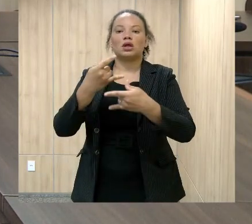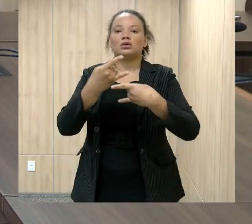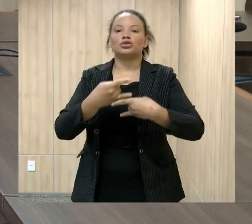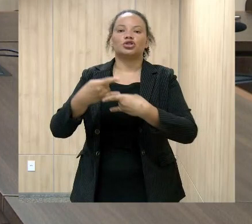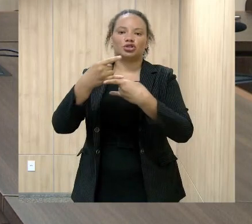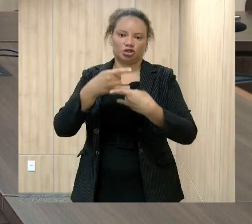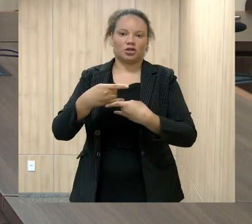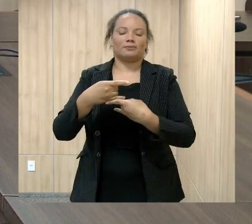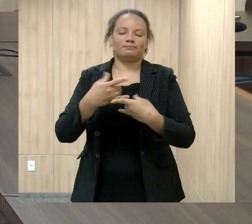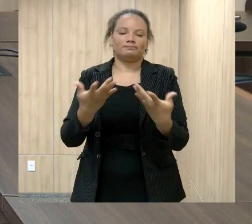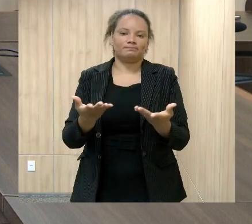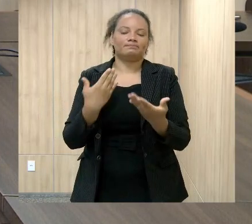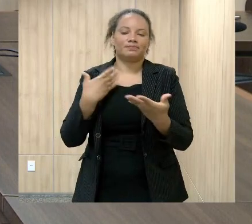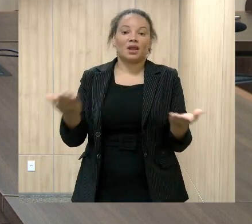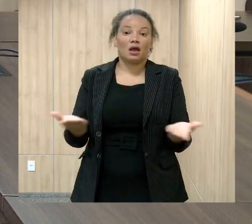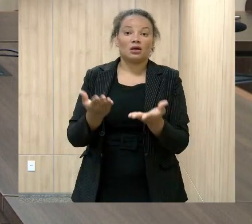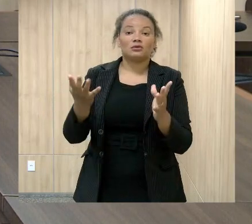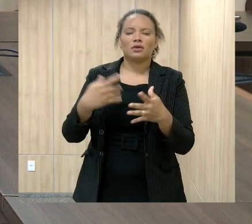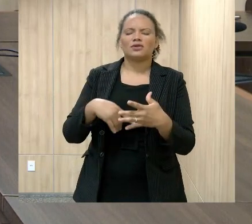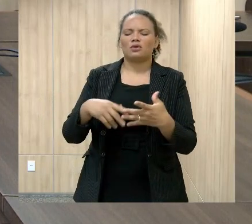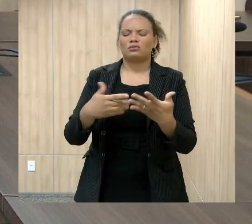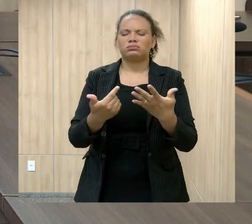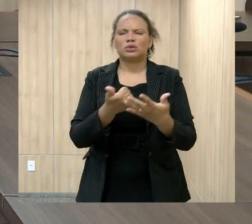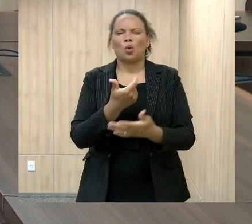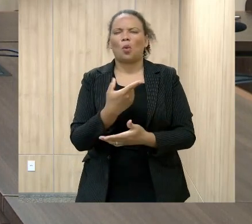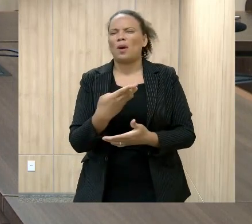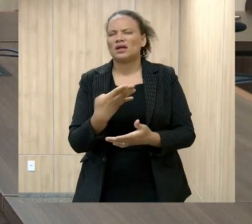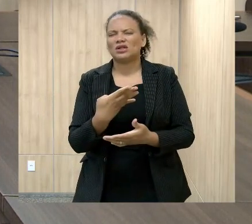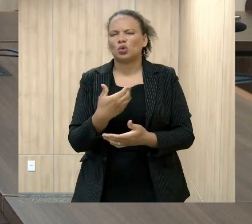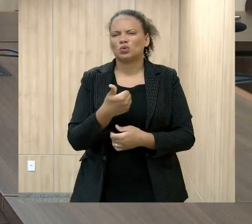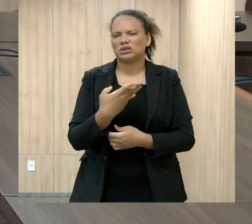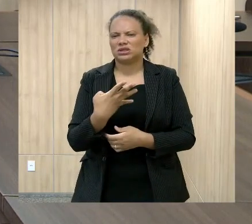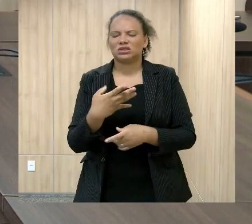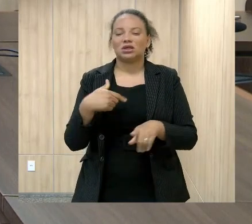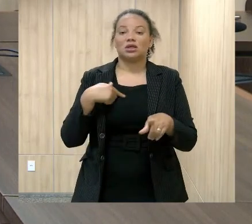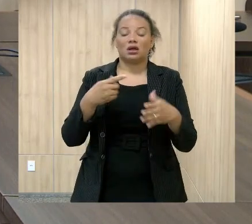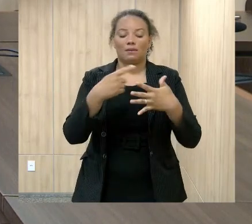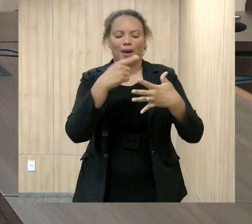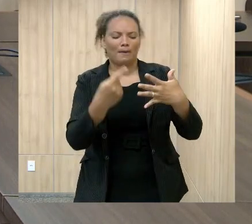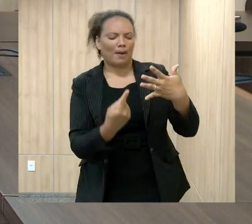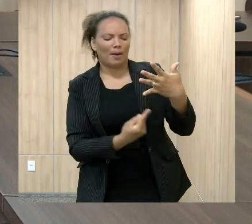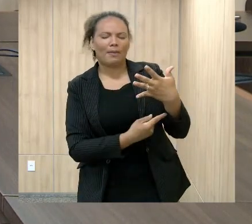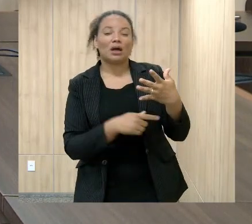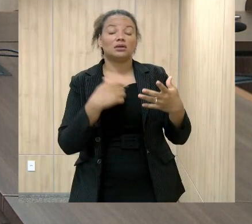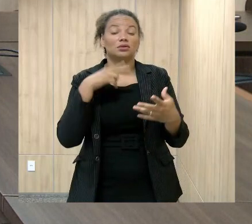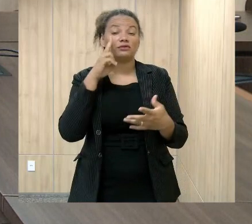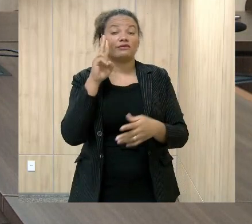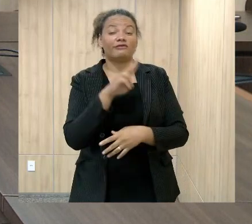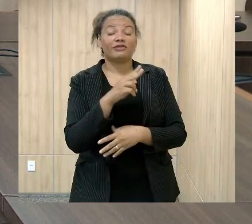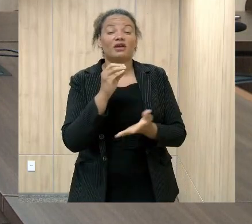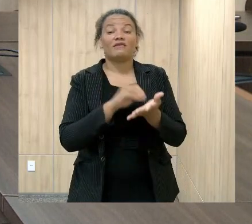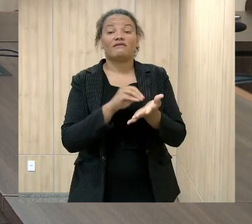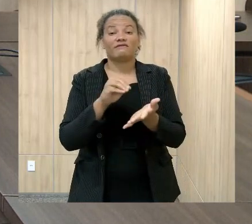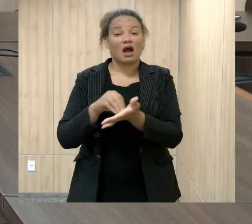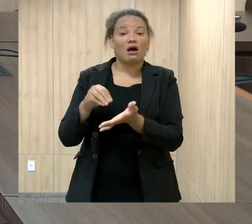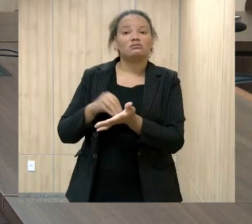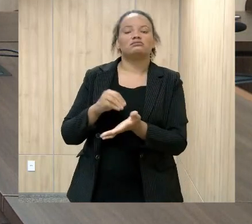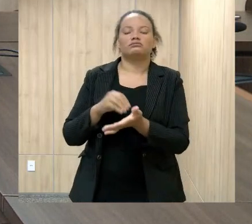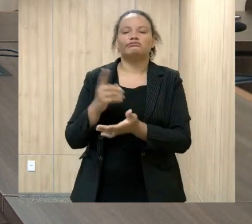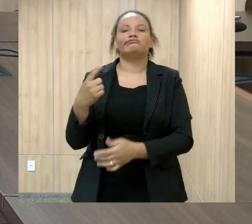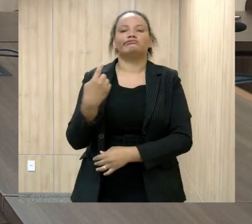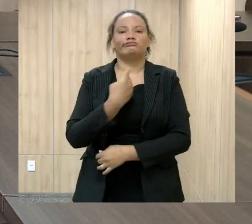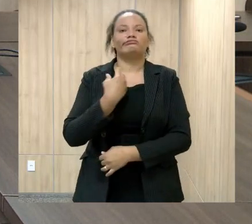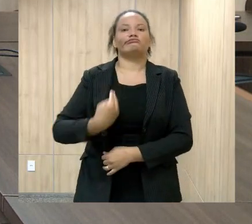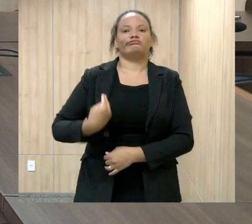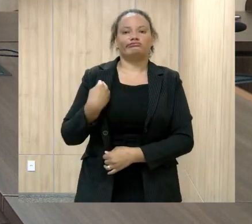serão debatidos e que serão reivindicados esse ano na marcha das Margaridas e isso daqui é o que a gente vê no dia a dia essa ausência dessas políticas